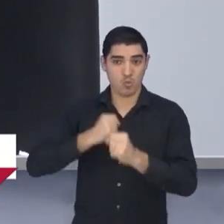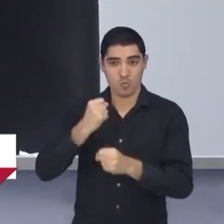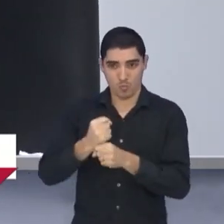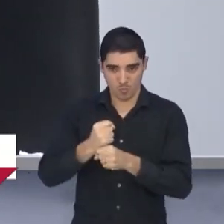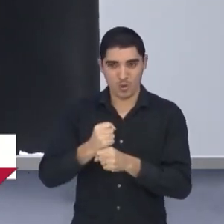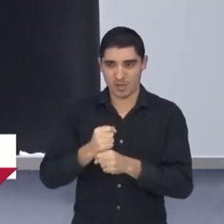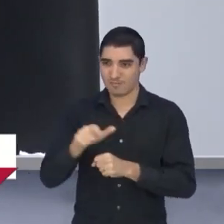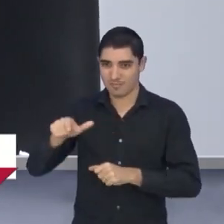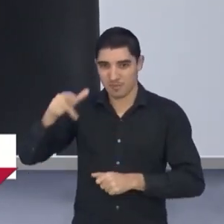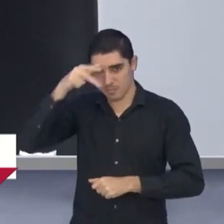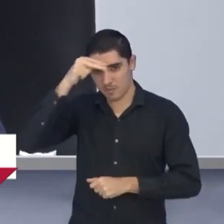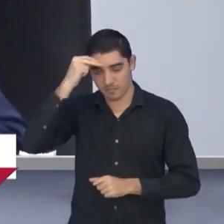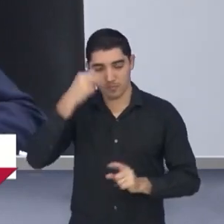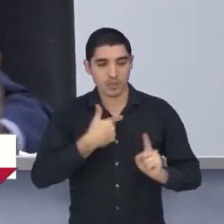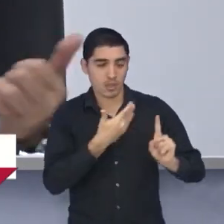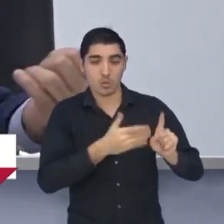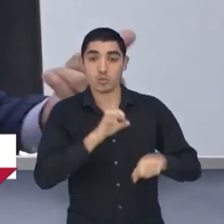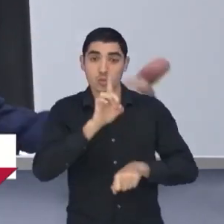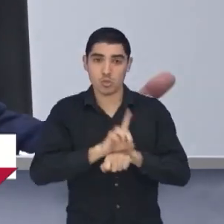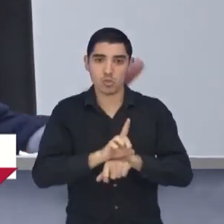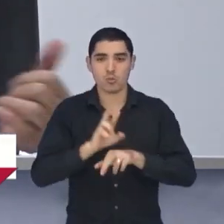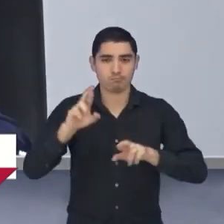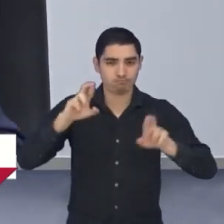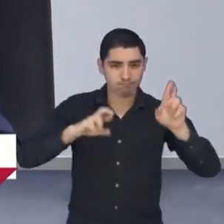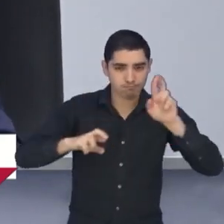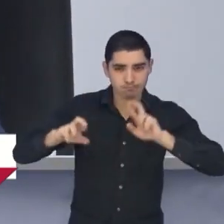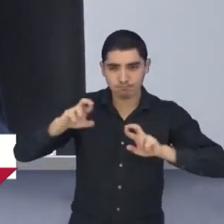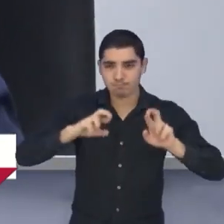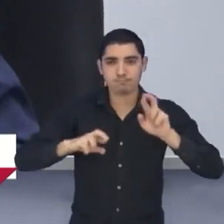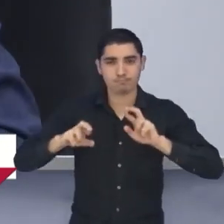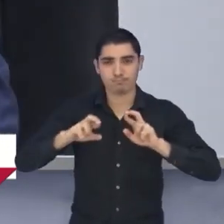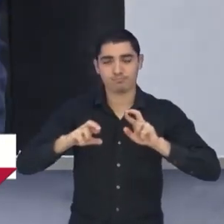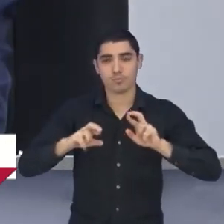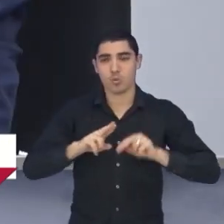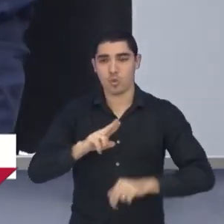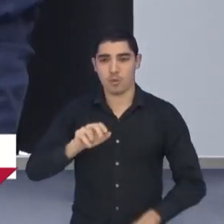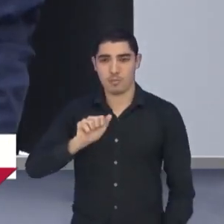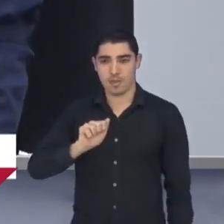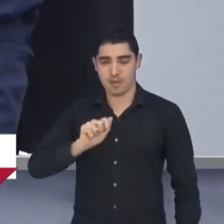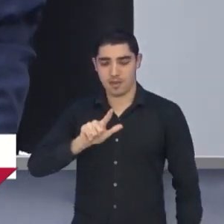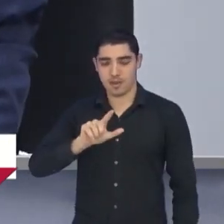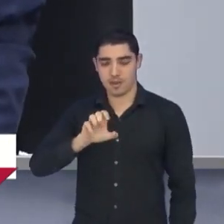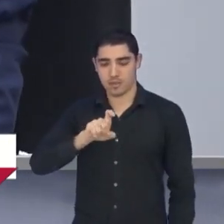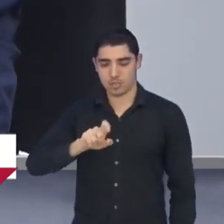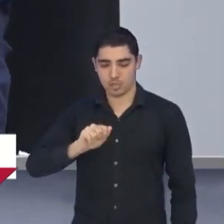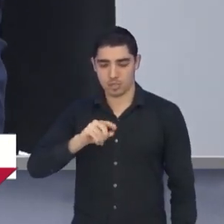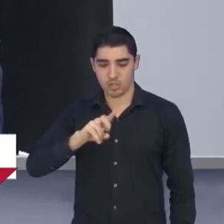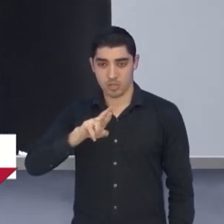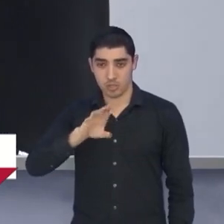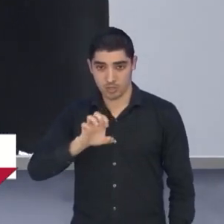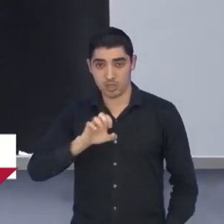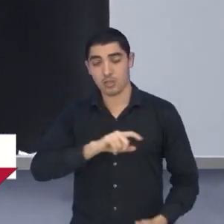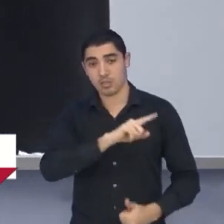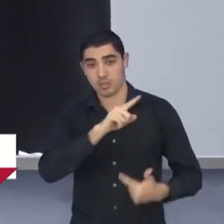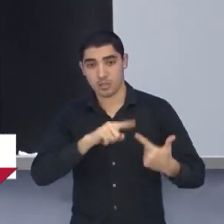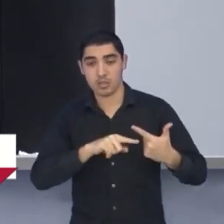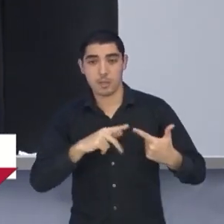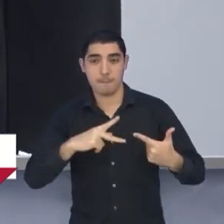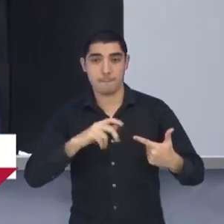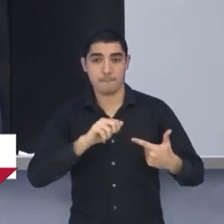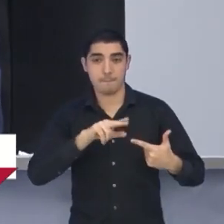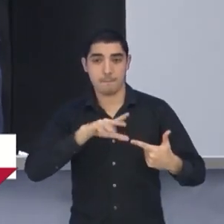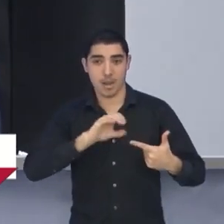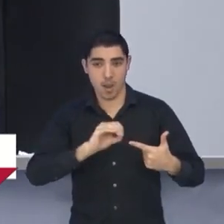o nosso diretor de supervisão de fiscalização Alexandre e o nosso diretor de supervisão de fiscalização Paulo